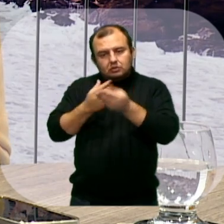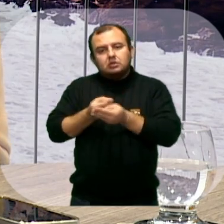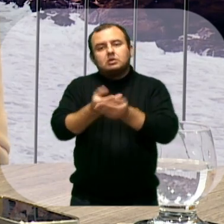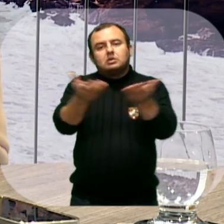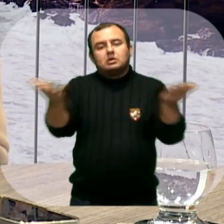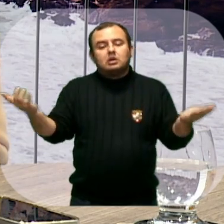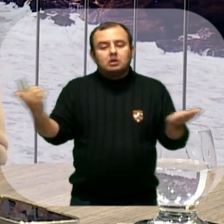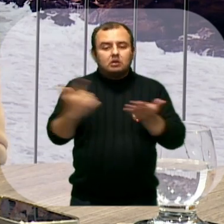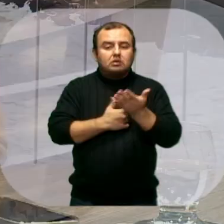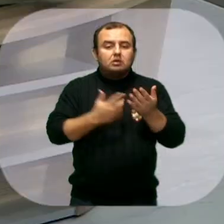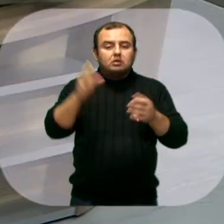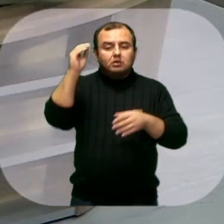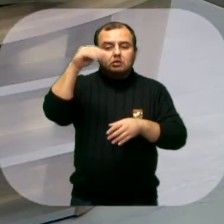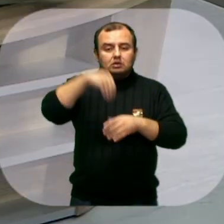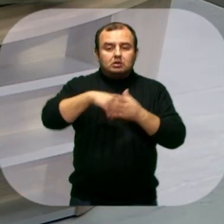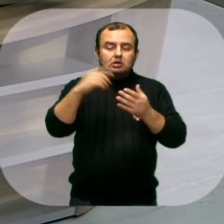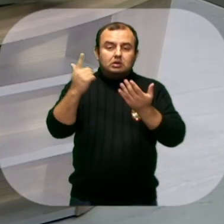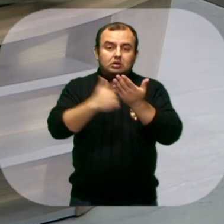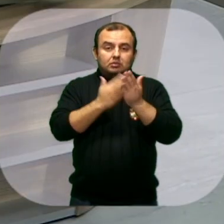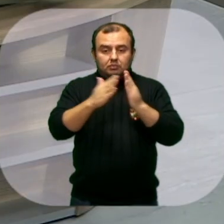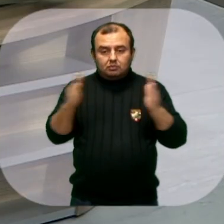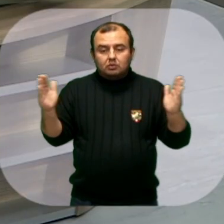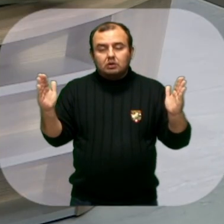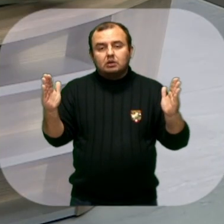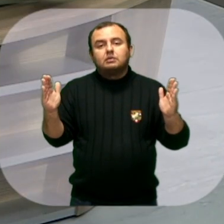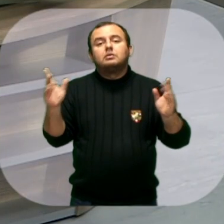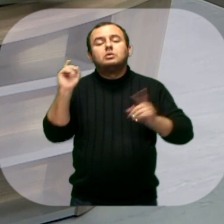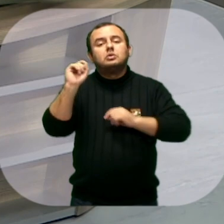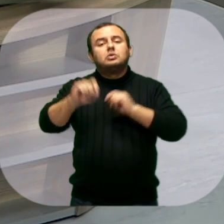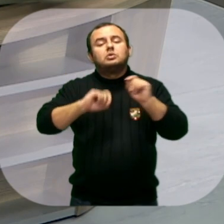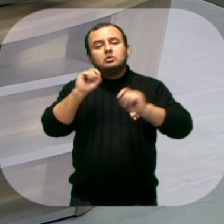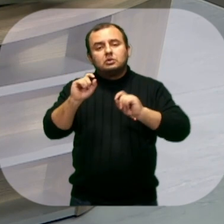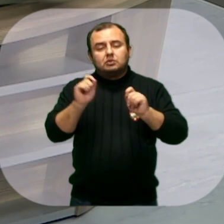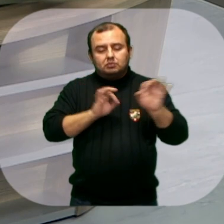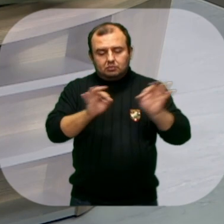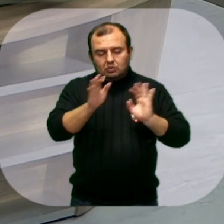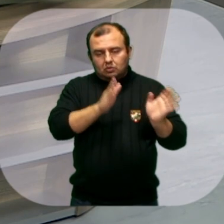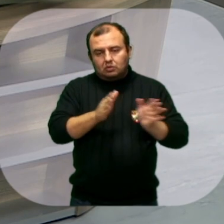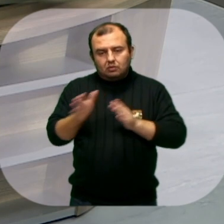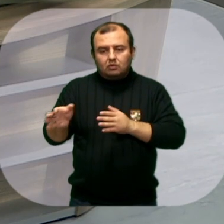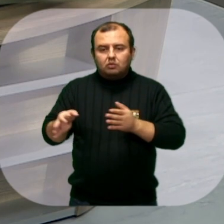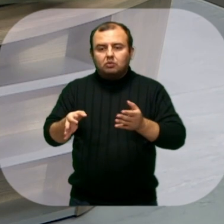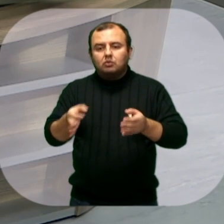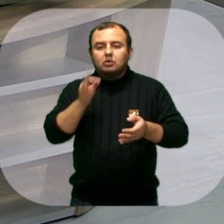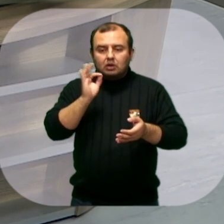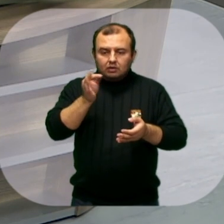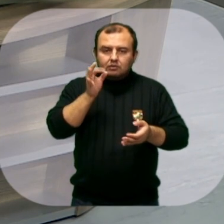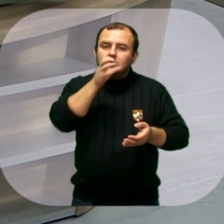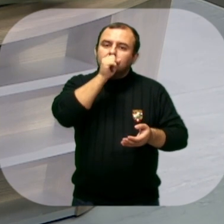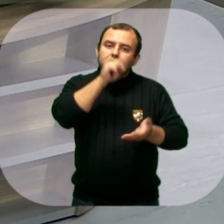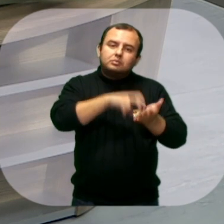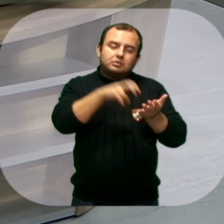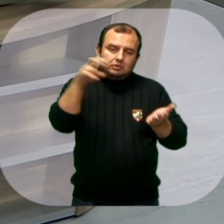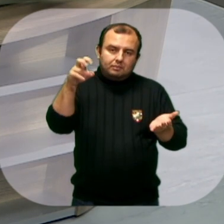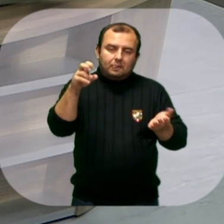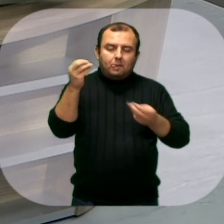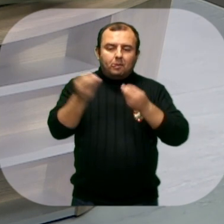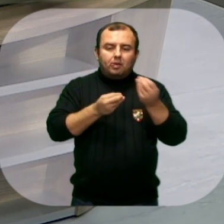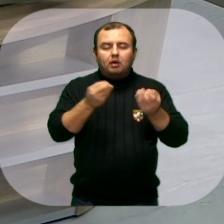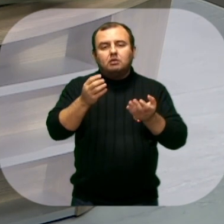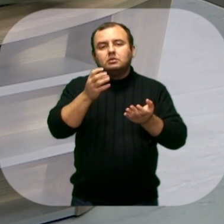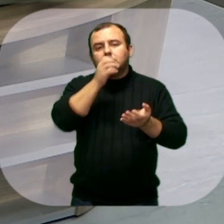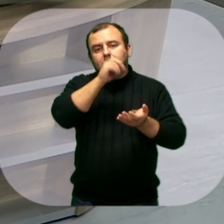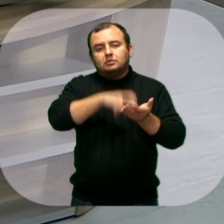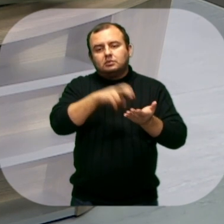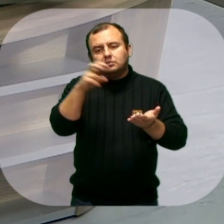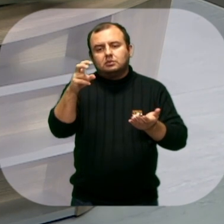livro na biblioteca. E aí, o que a gente organiza? A gente organiza um café no sábado de manhã. Como o sábado de manhã é